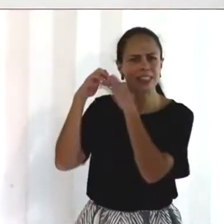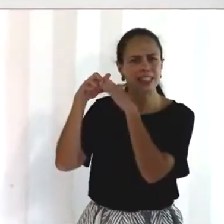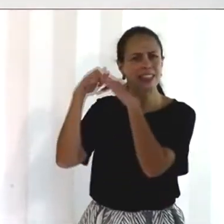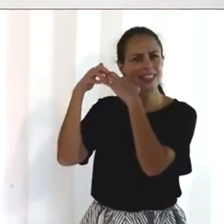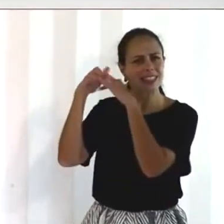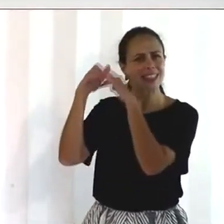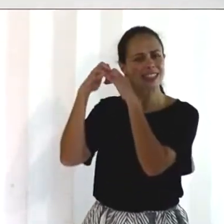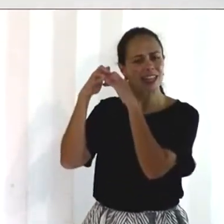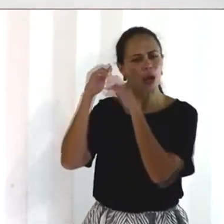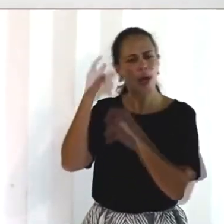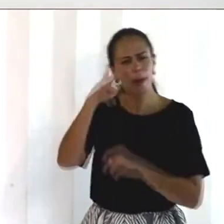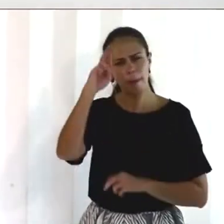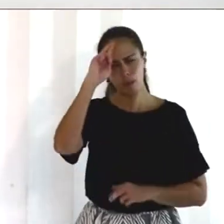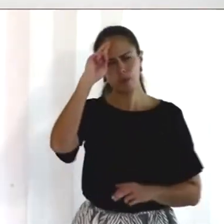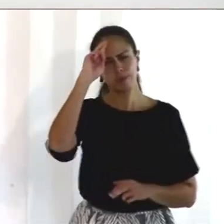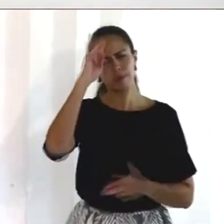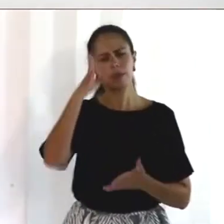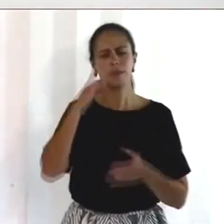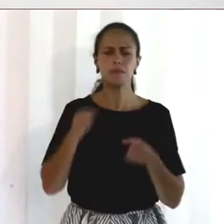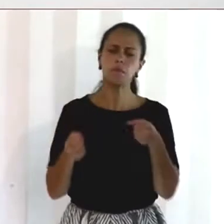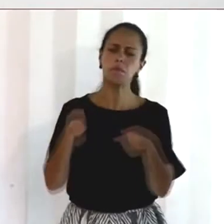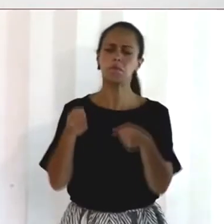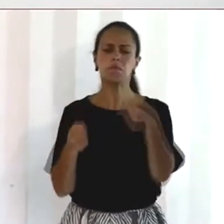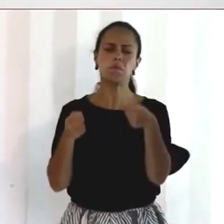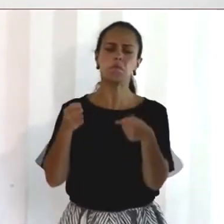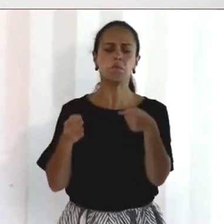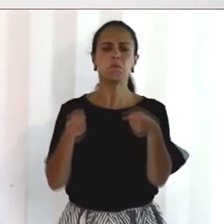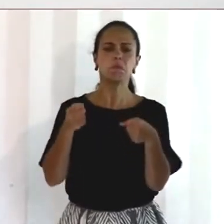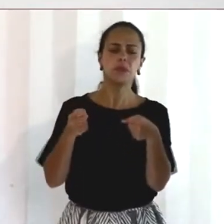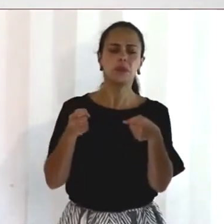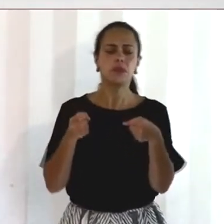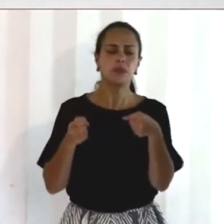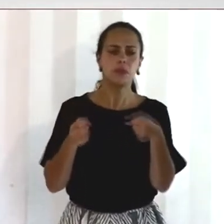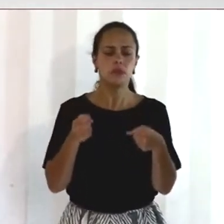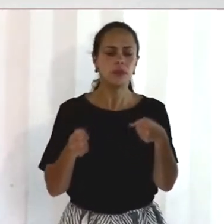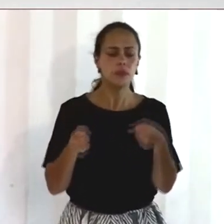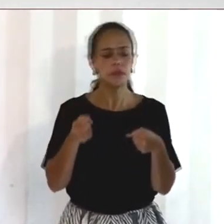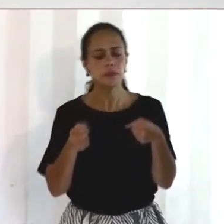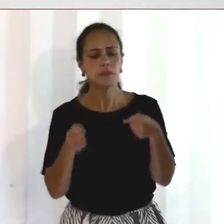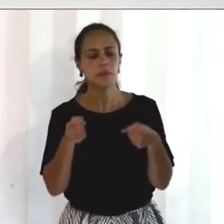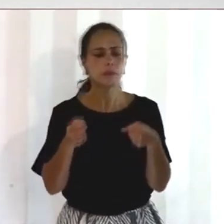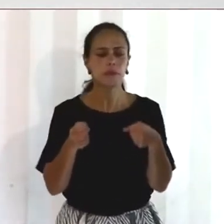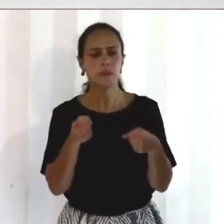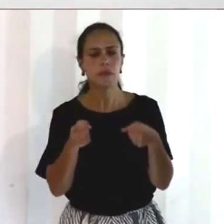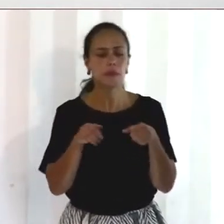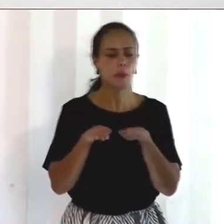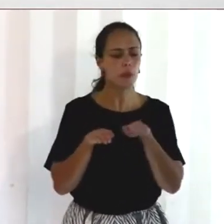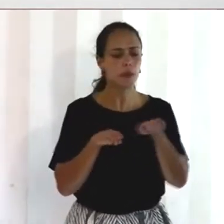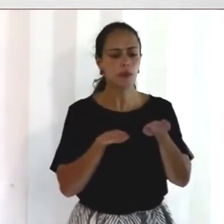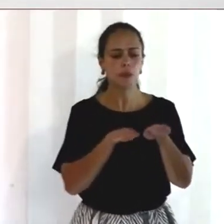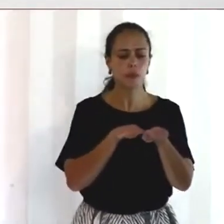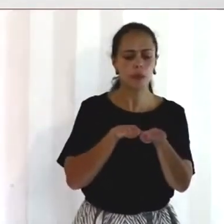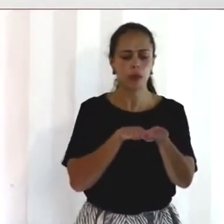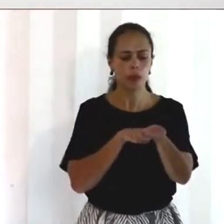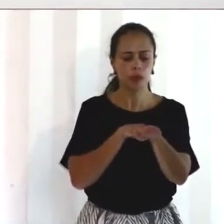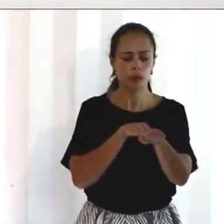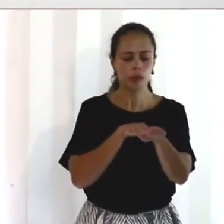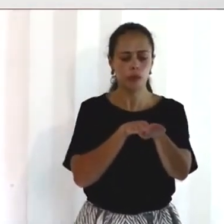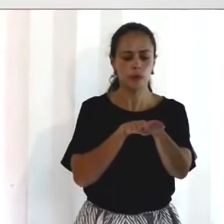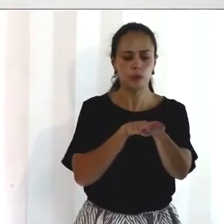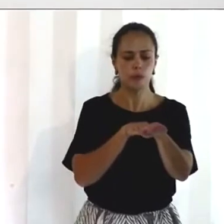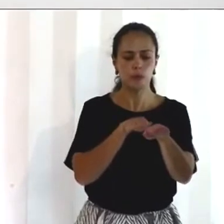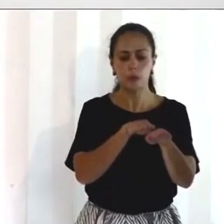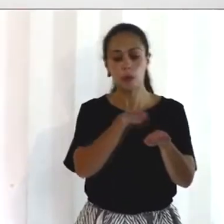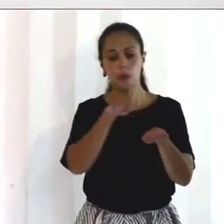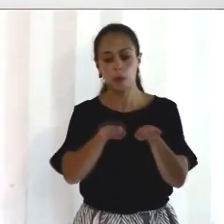então, no meio da Avenida Pacaembu, de repente uma surpresa. Eu subindo na terceira pista, pista de andar